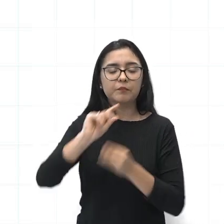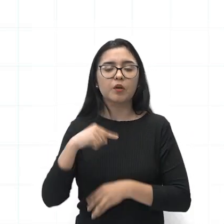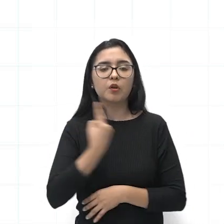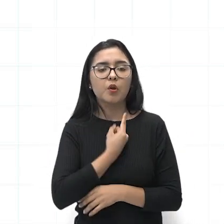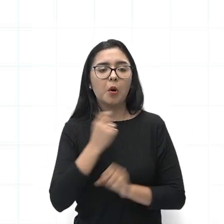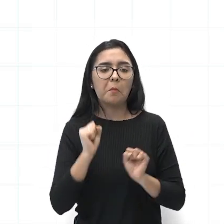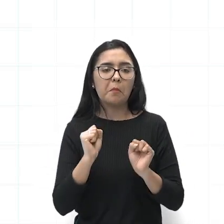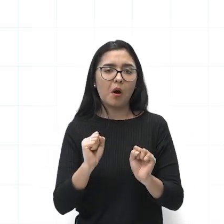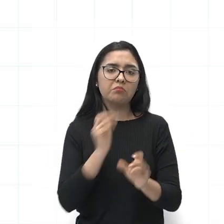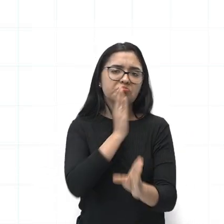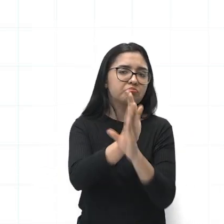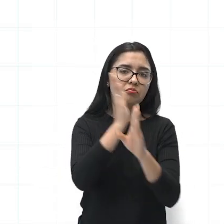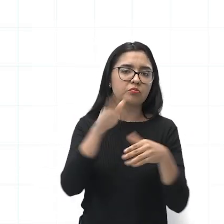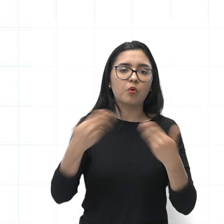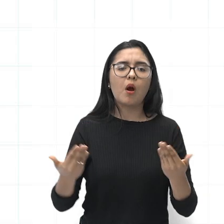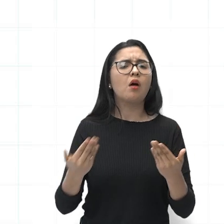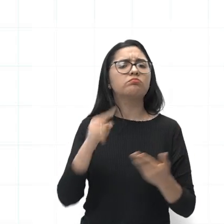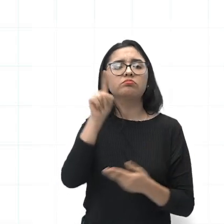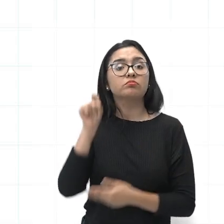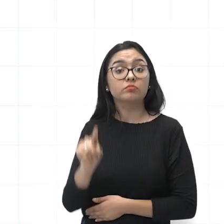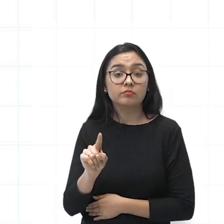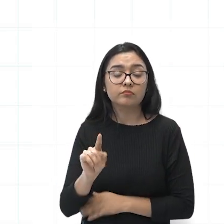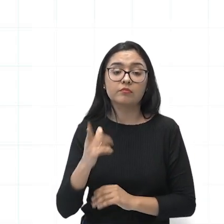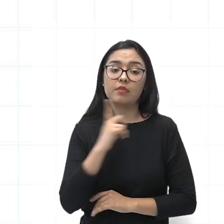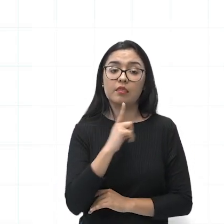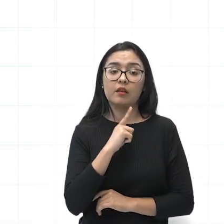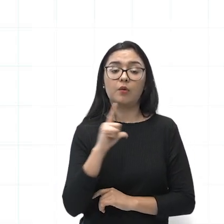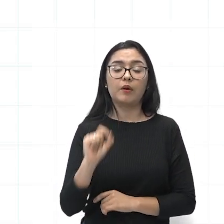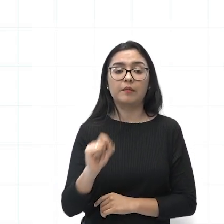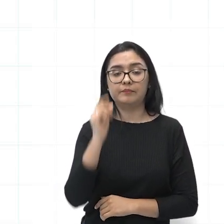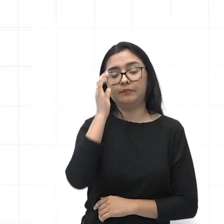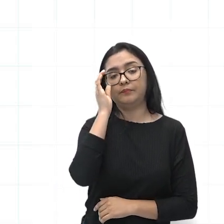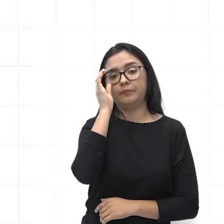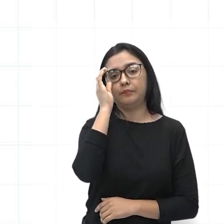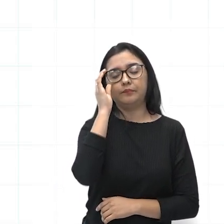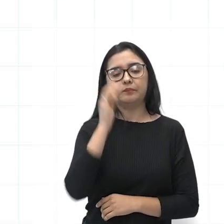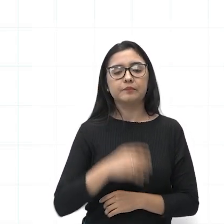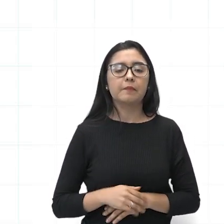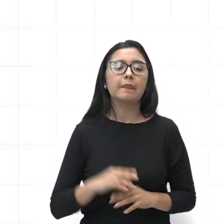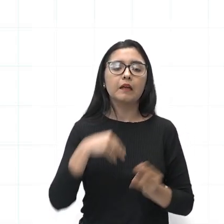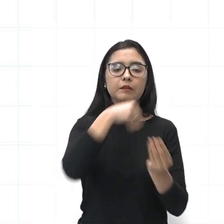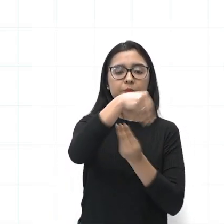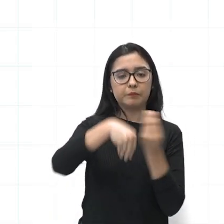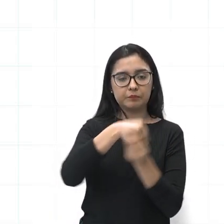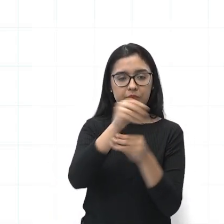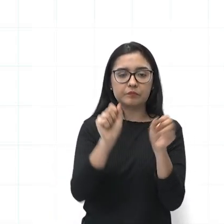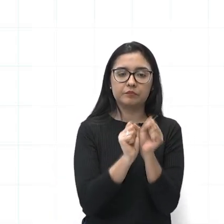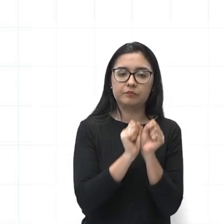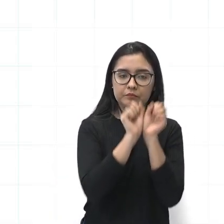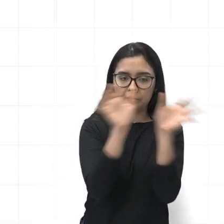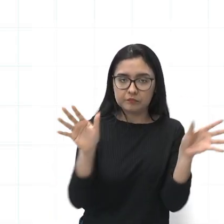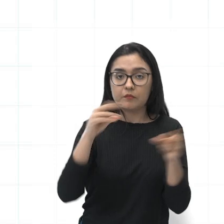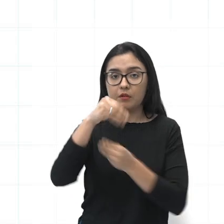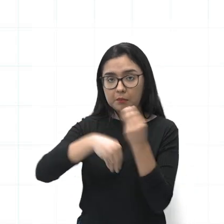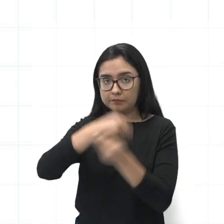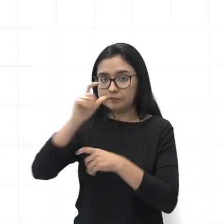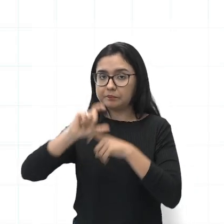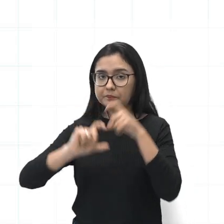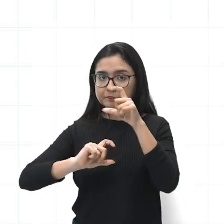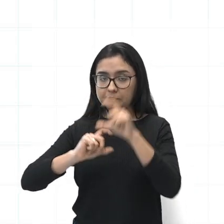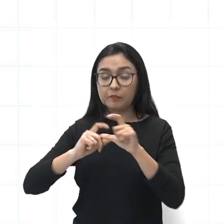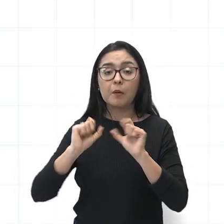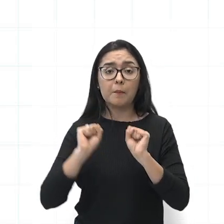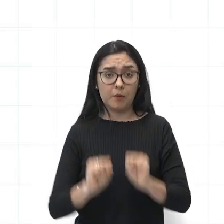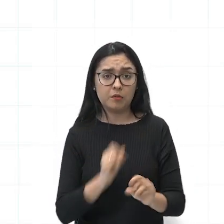que nós podemos encontrar? Então, existem aí, as misturas homogêneas e heterogêneas e